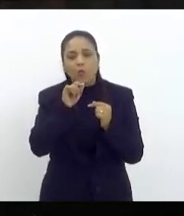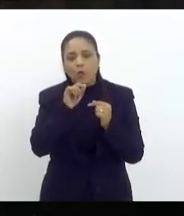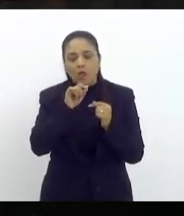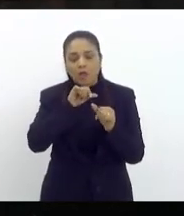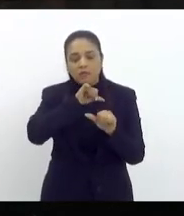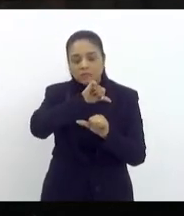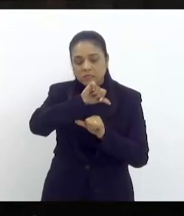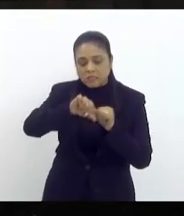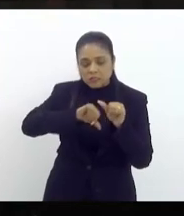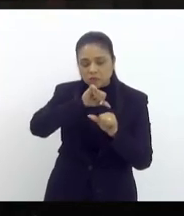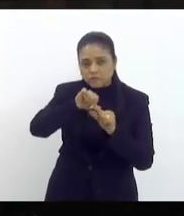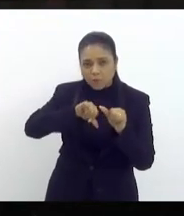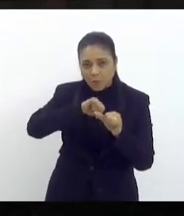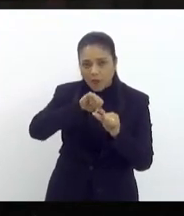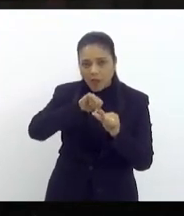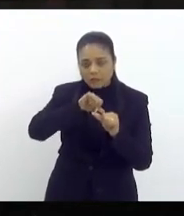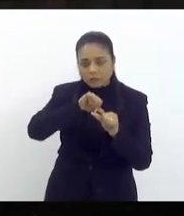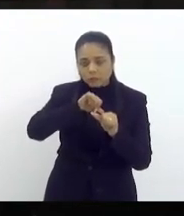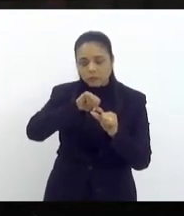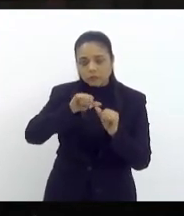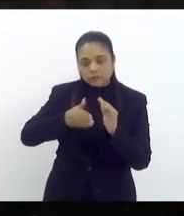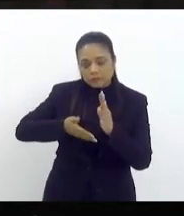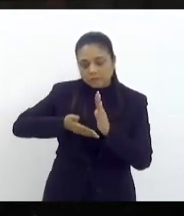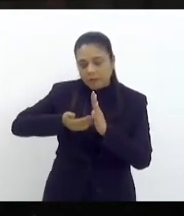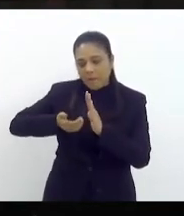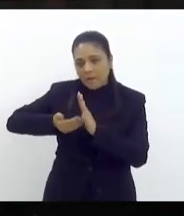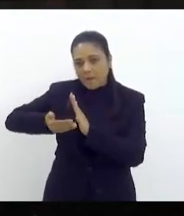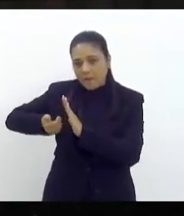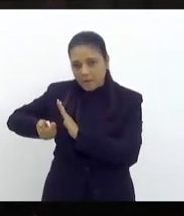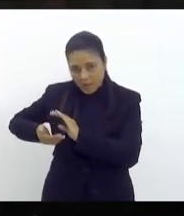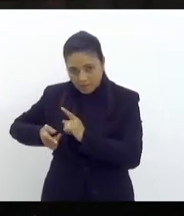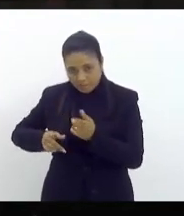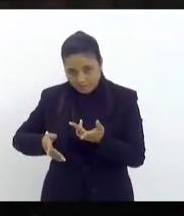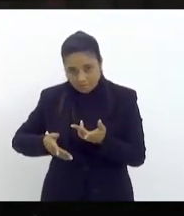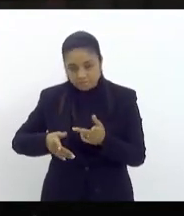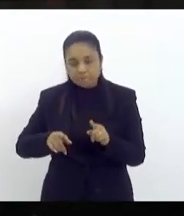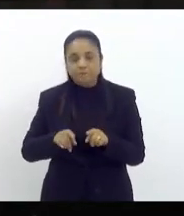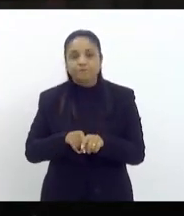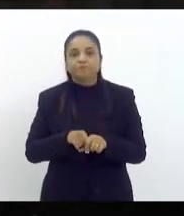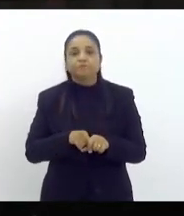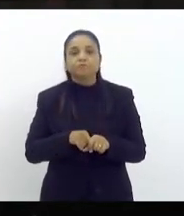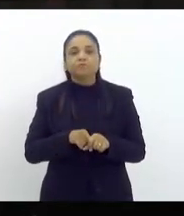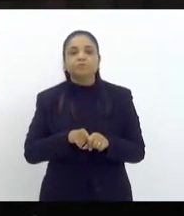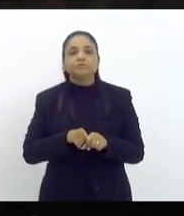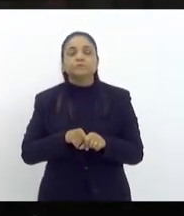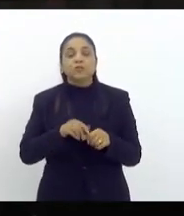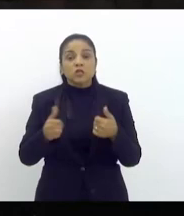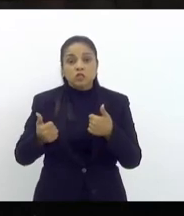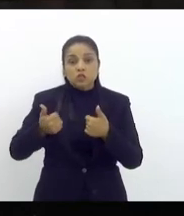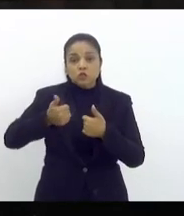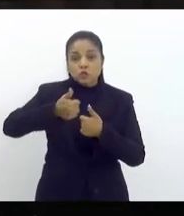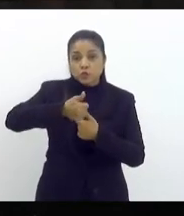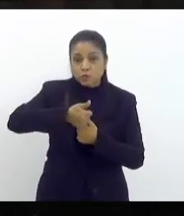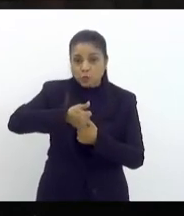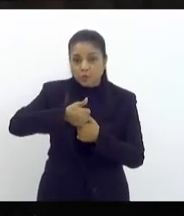transformado em subemenda entre as subemendas que nós tivemos